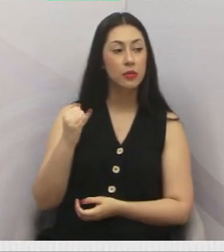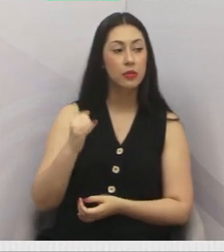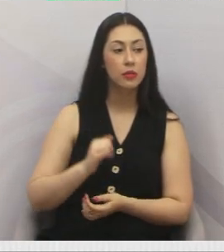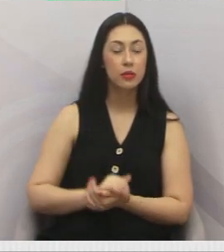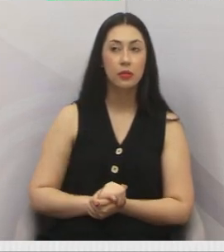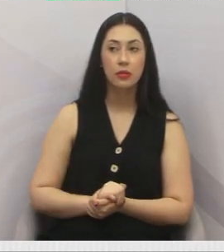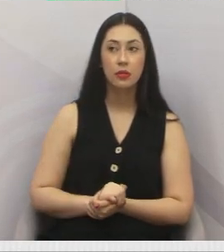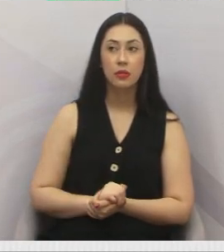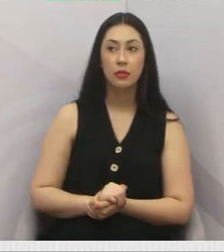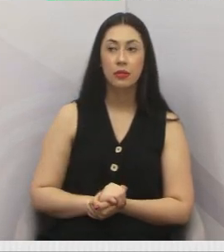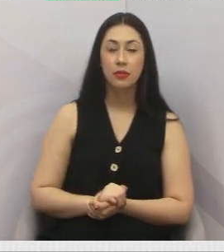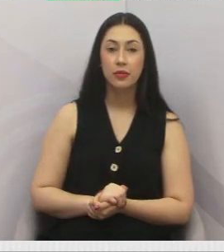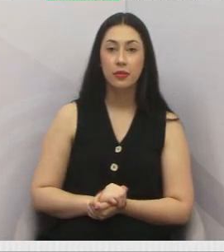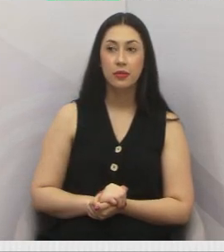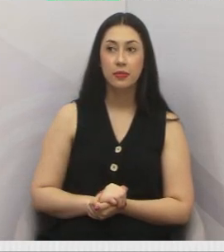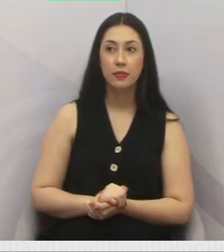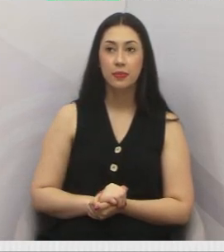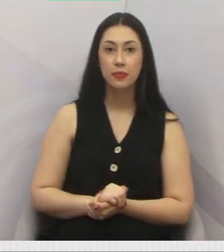Arquitetos.